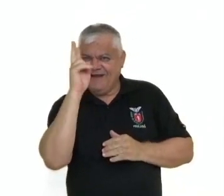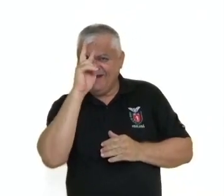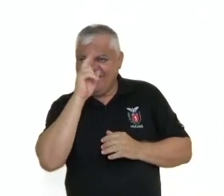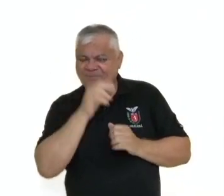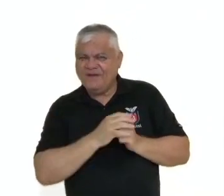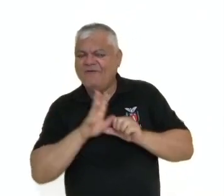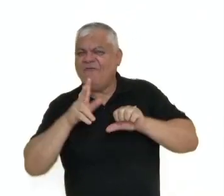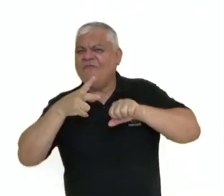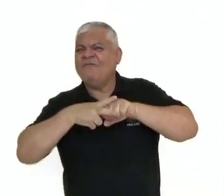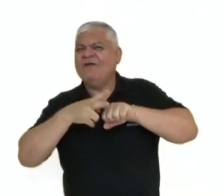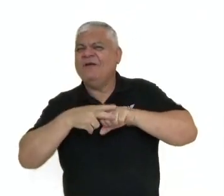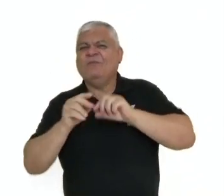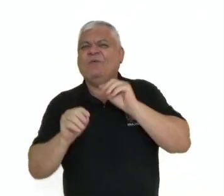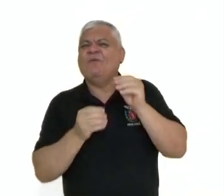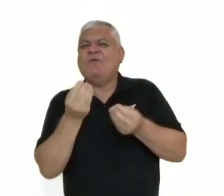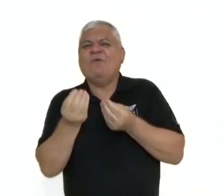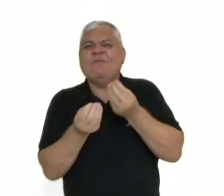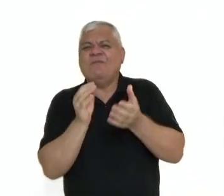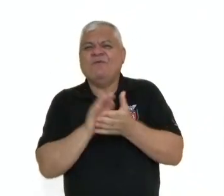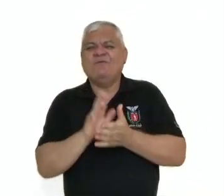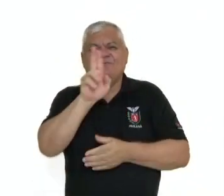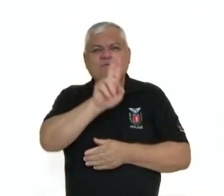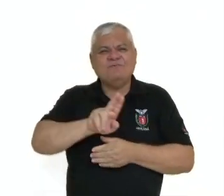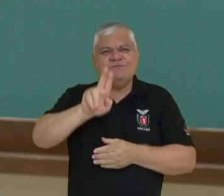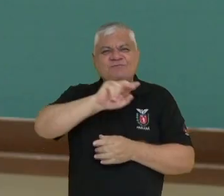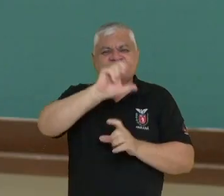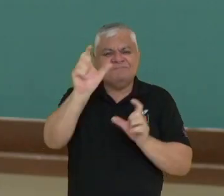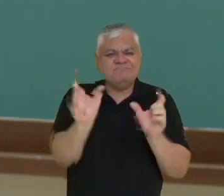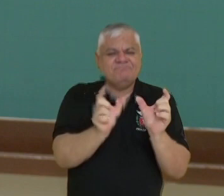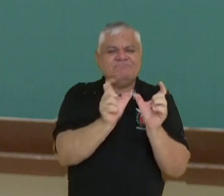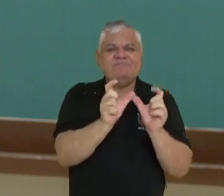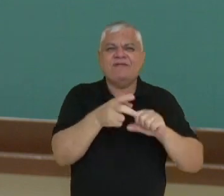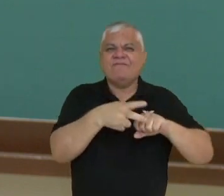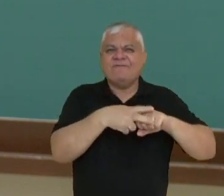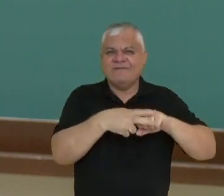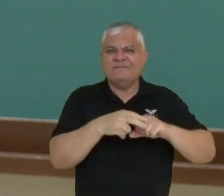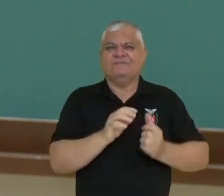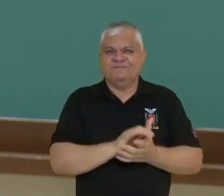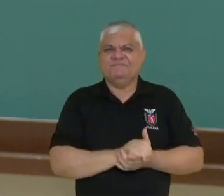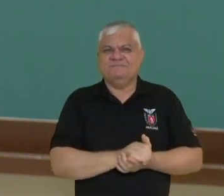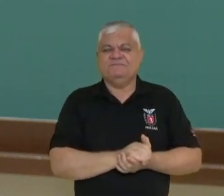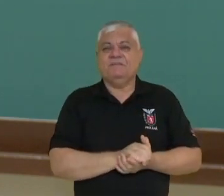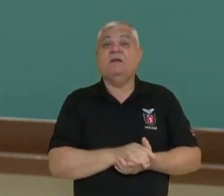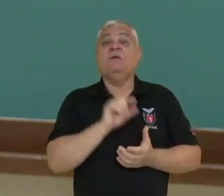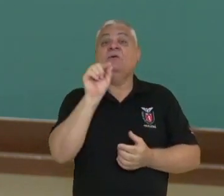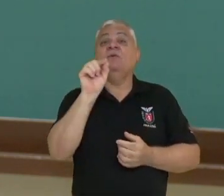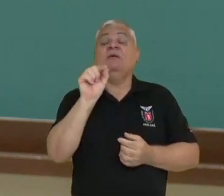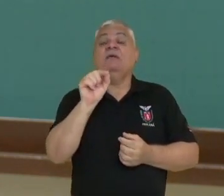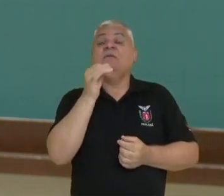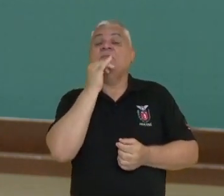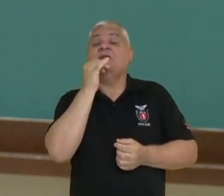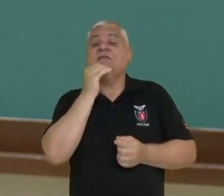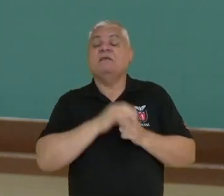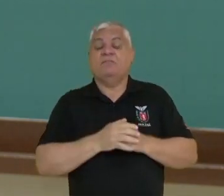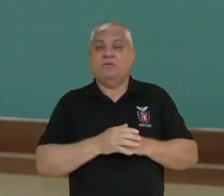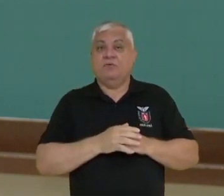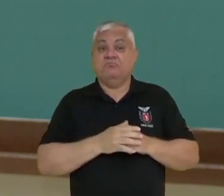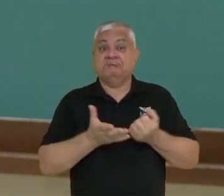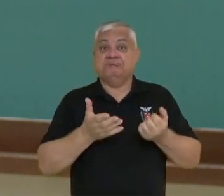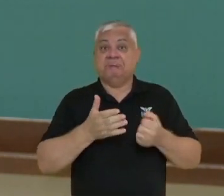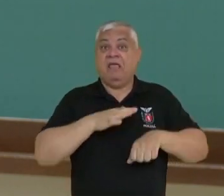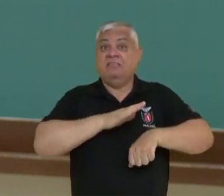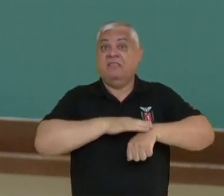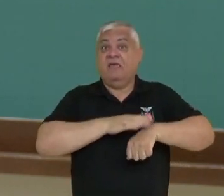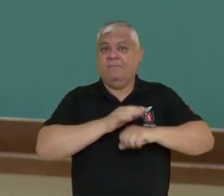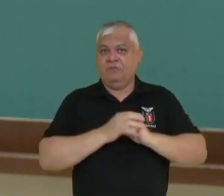os verbos, de que forma o verbo é utilizado, Enfim, o que cada tempo verbal indica, Quando ele está